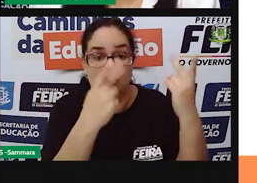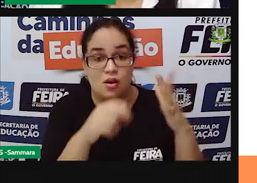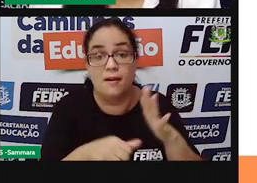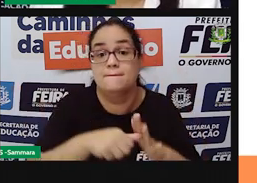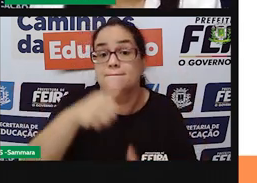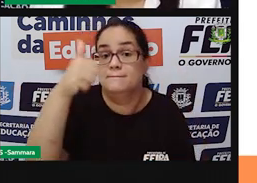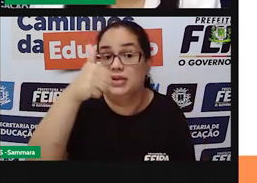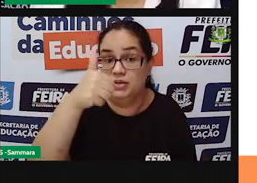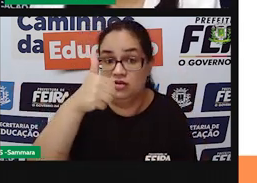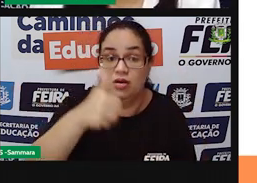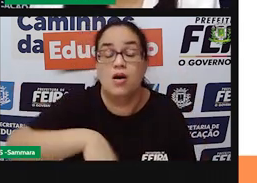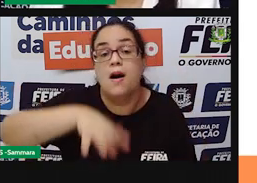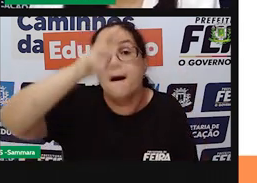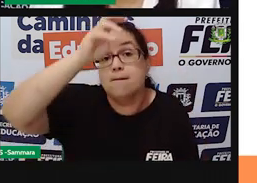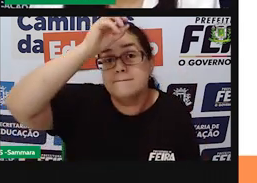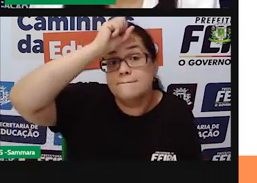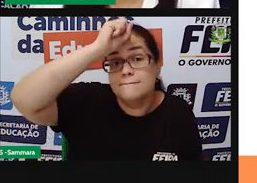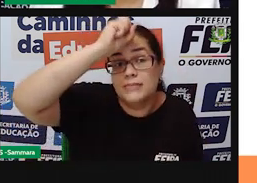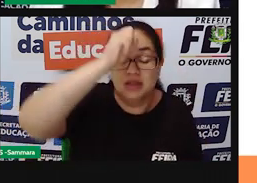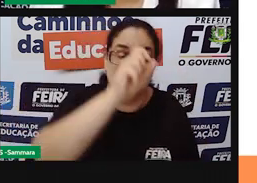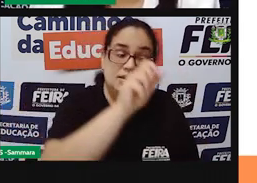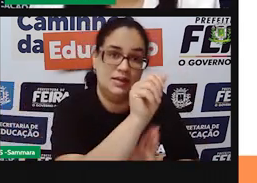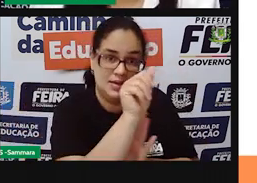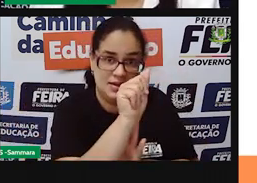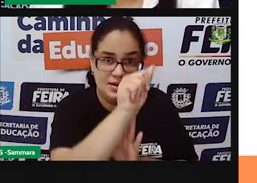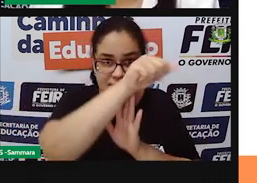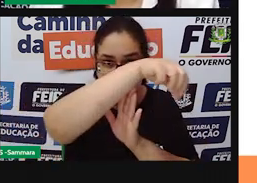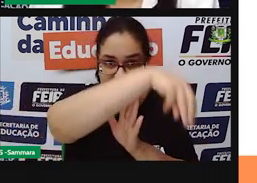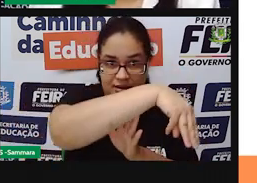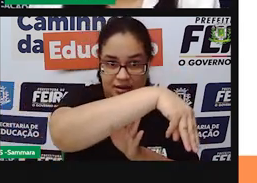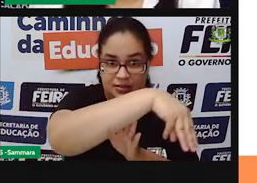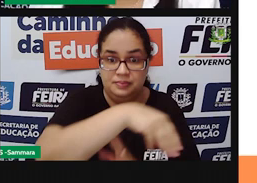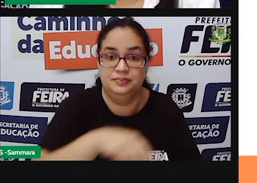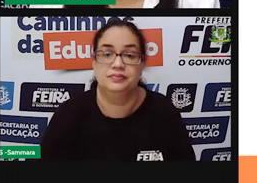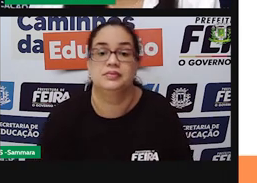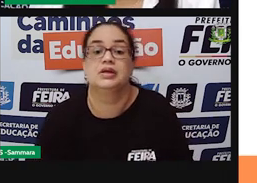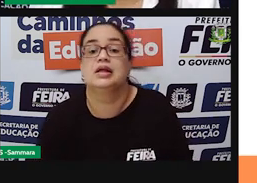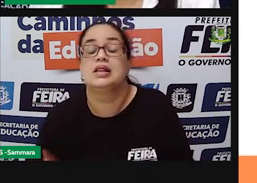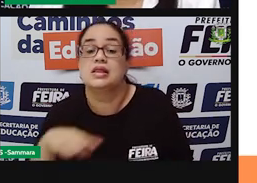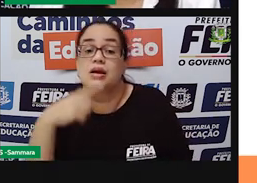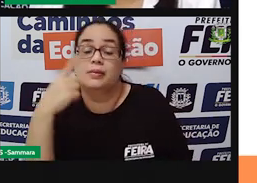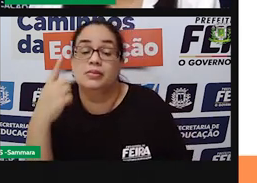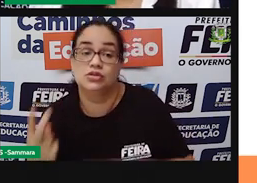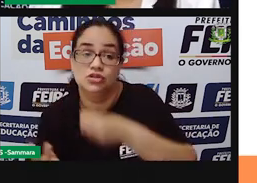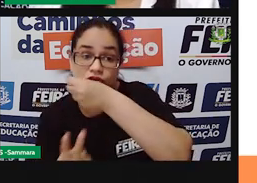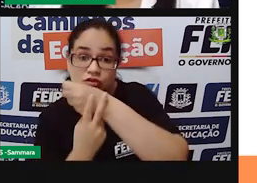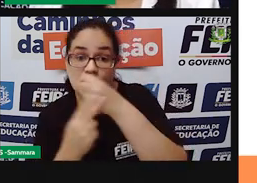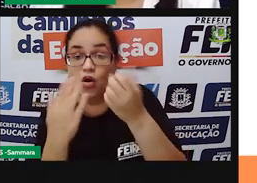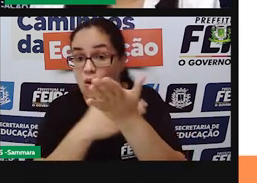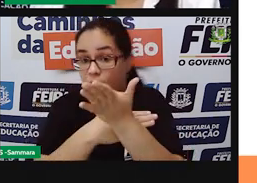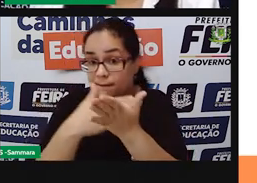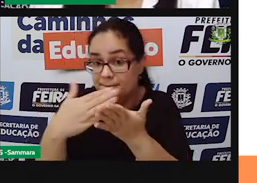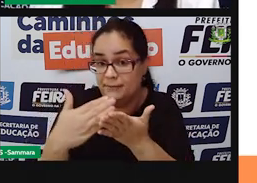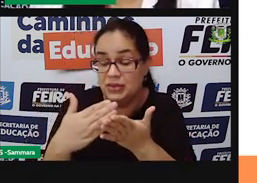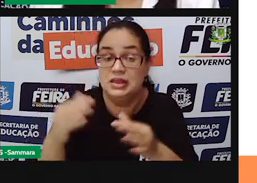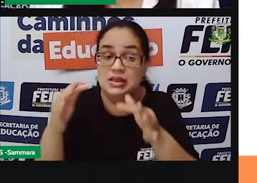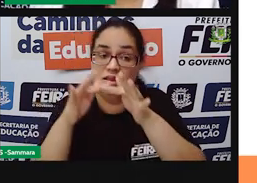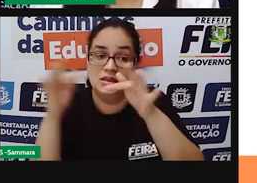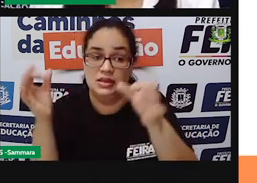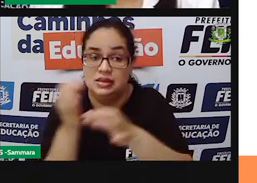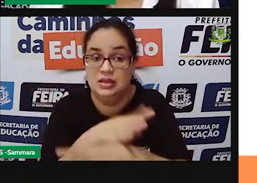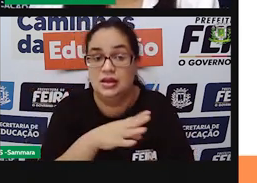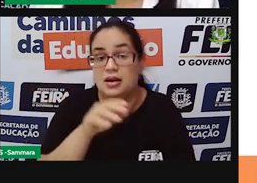verbo aprender, terminado em ER, segunda conjugação. Depois tem o verbo começar, terminado